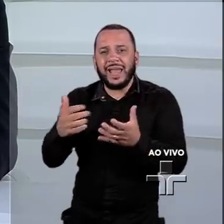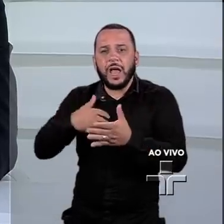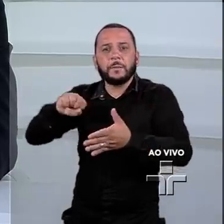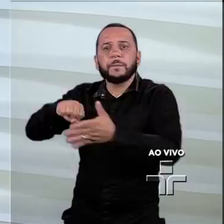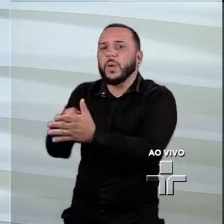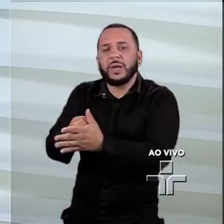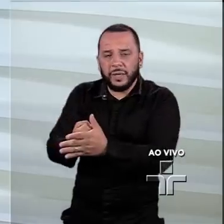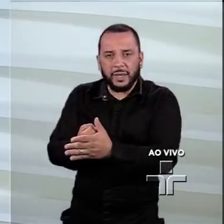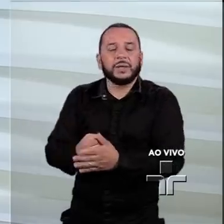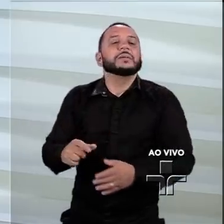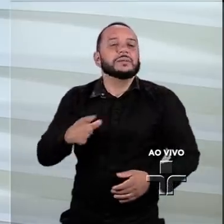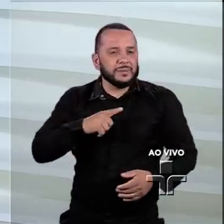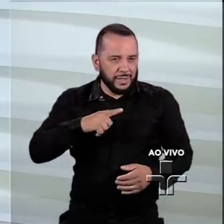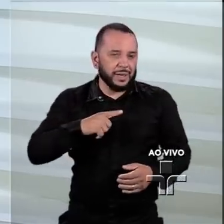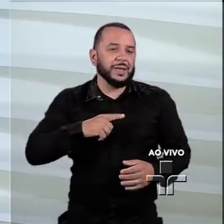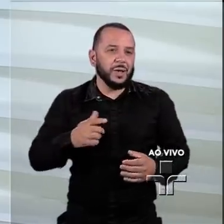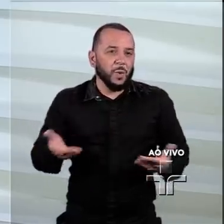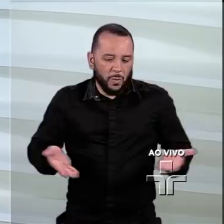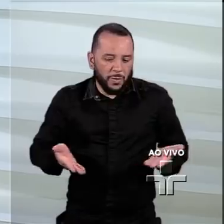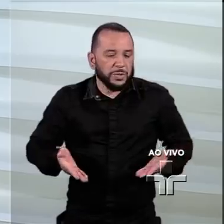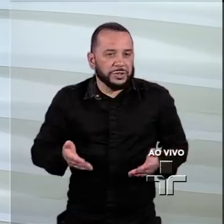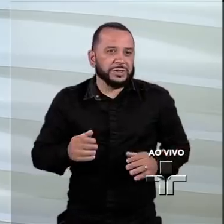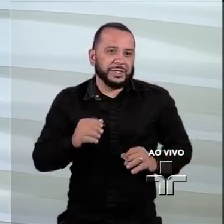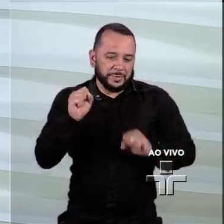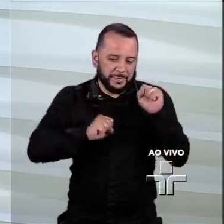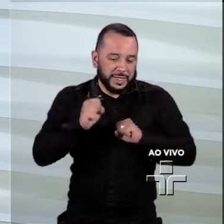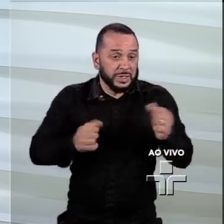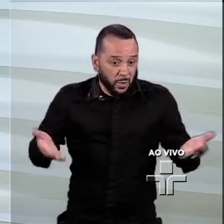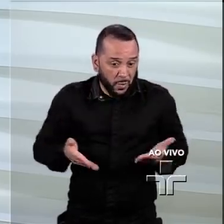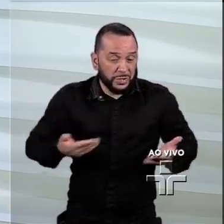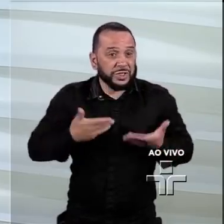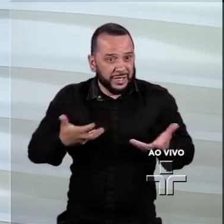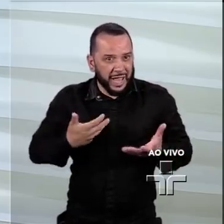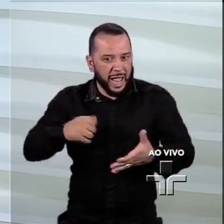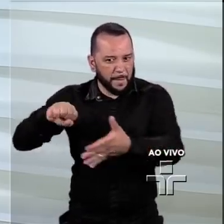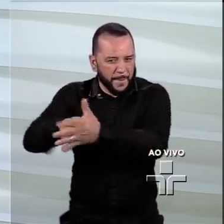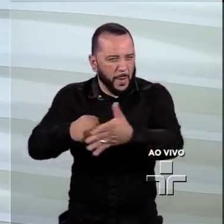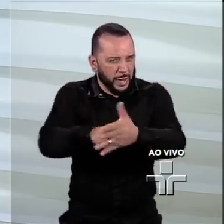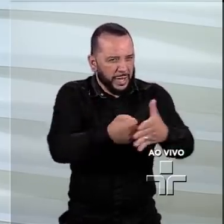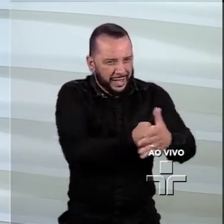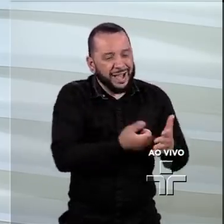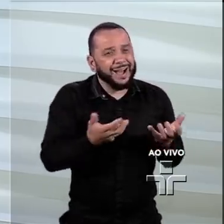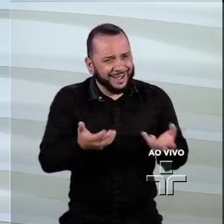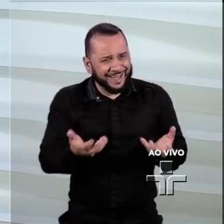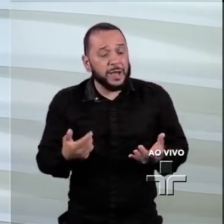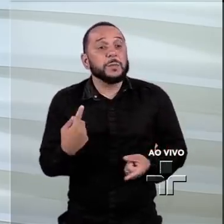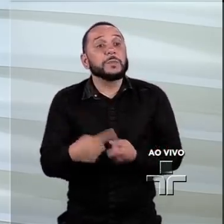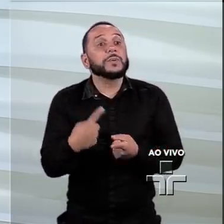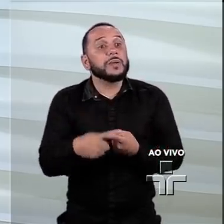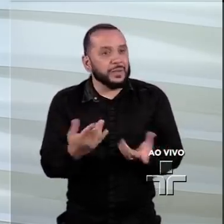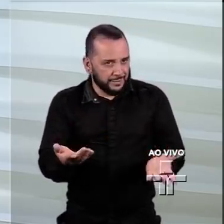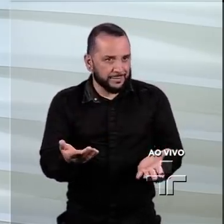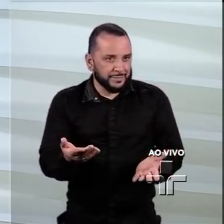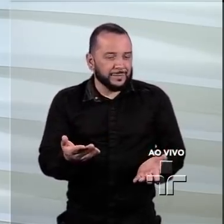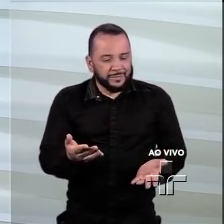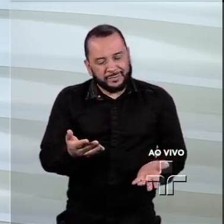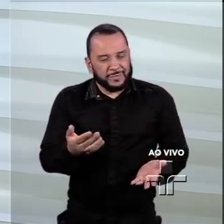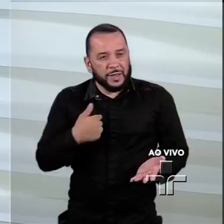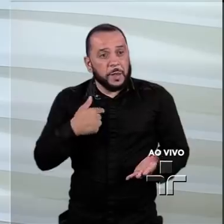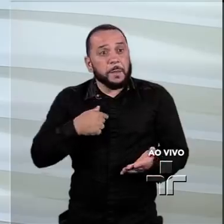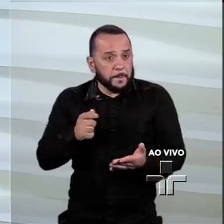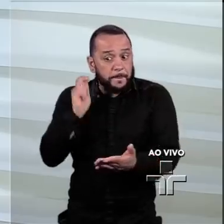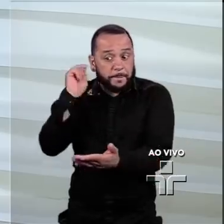menor dúvida que interessa às atuais empresas. Você vai ter um novo sistema em que a remuneração da